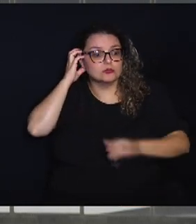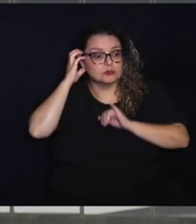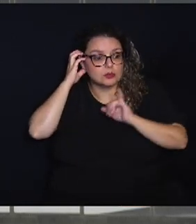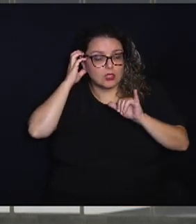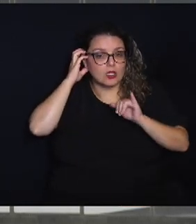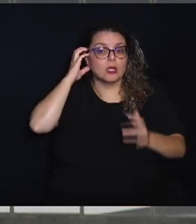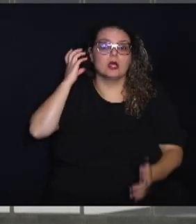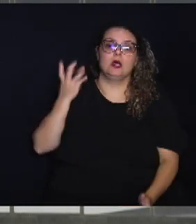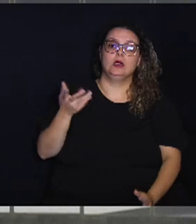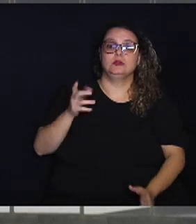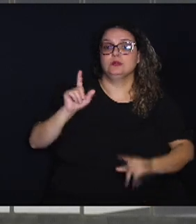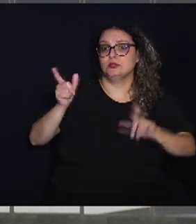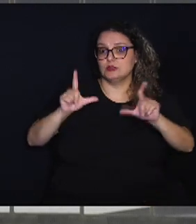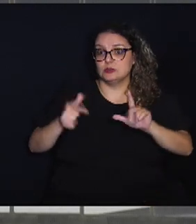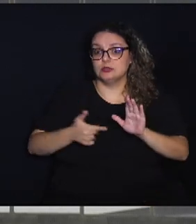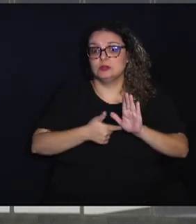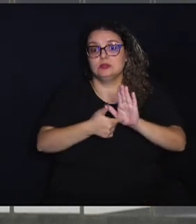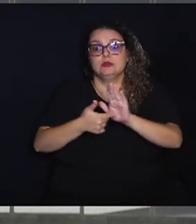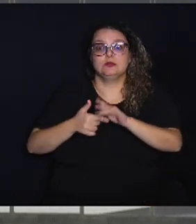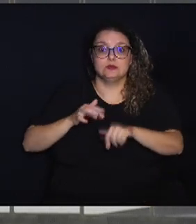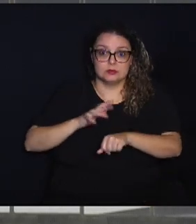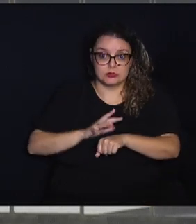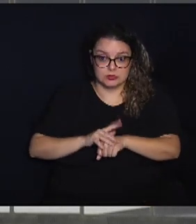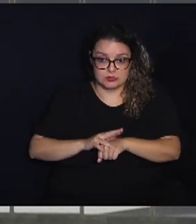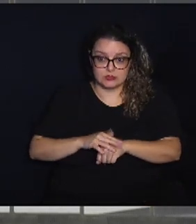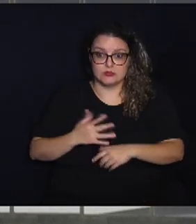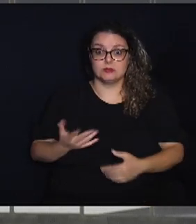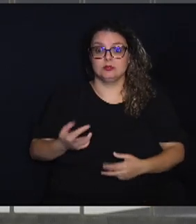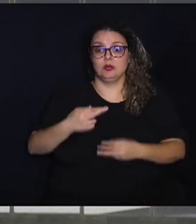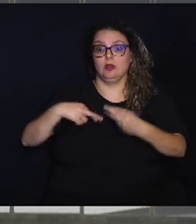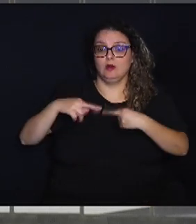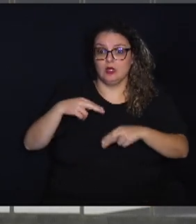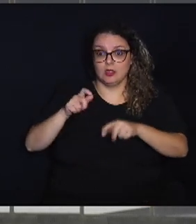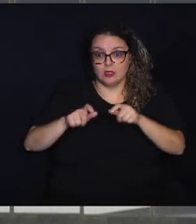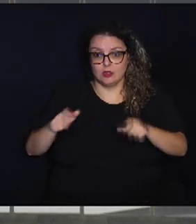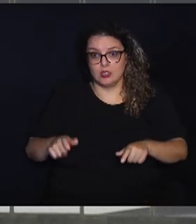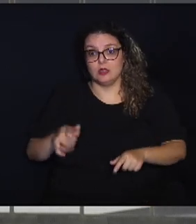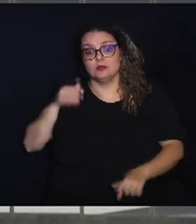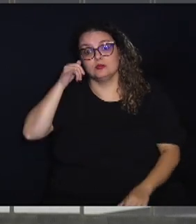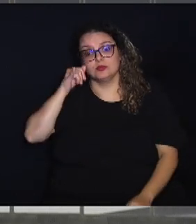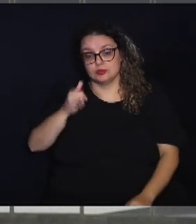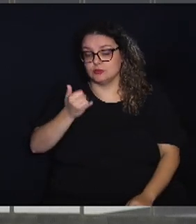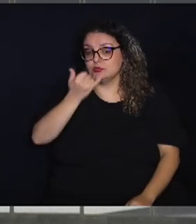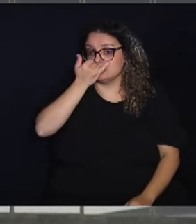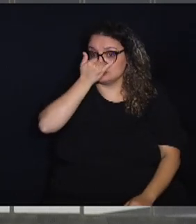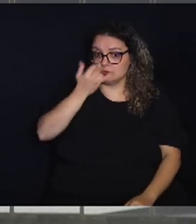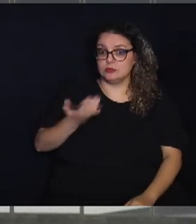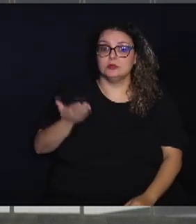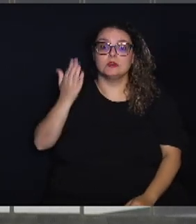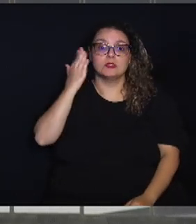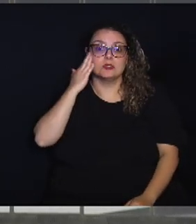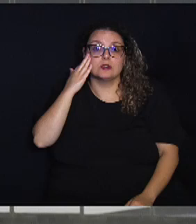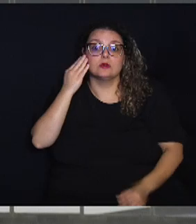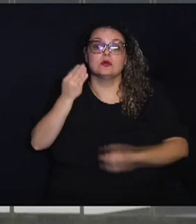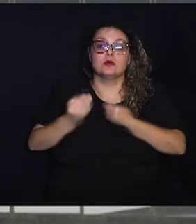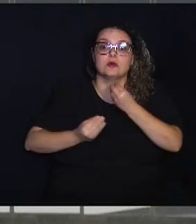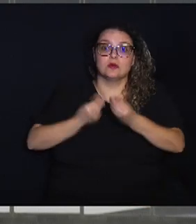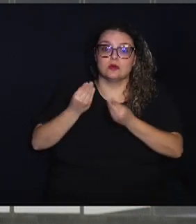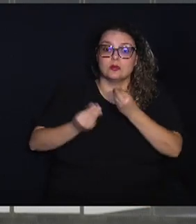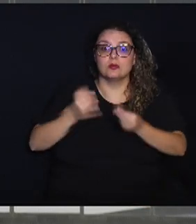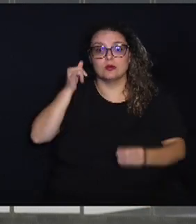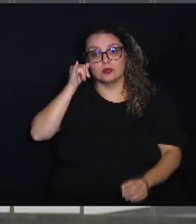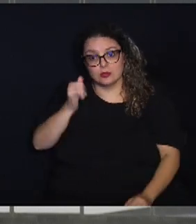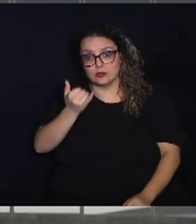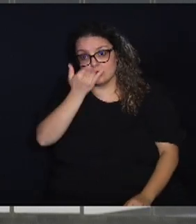gente tinha mais exposição da doença, da questão das pessoas se prevenirem, das pessoas saberem como se previne